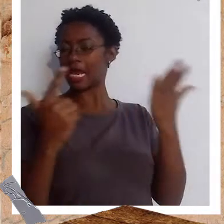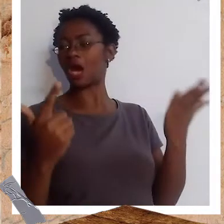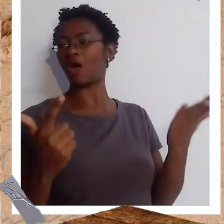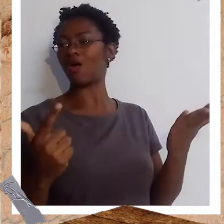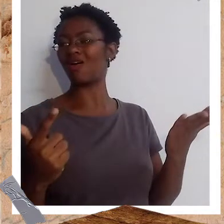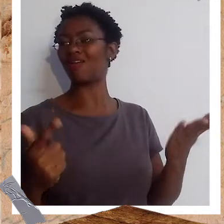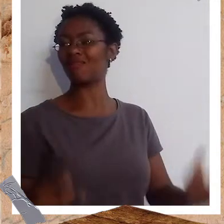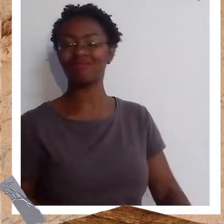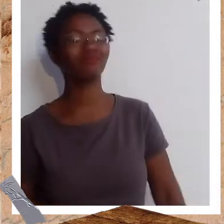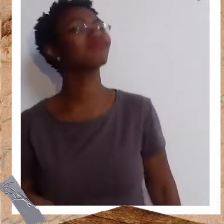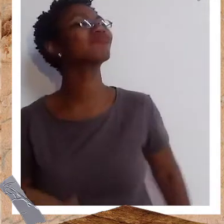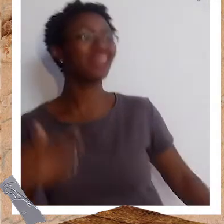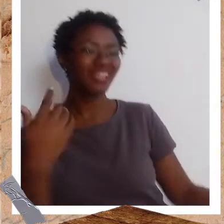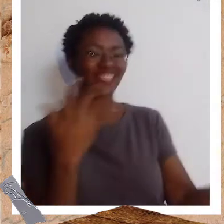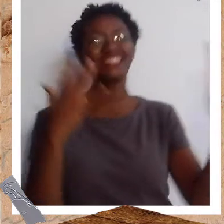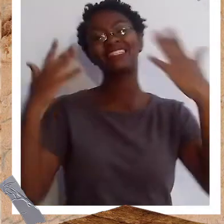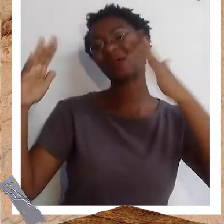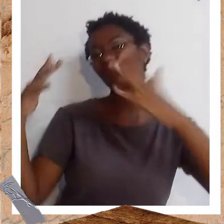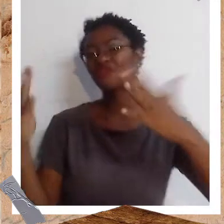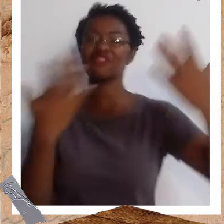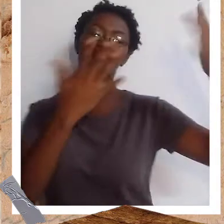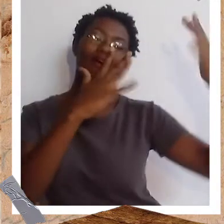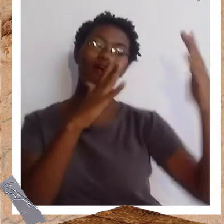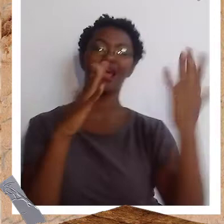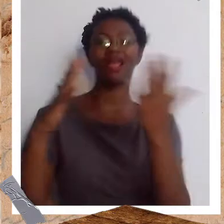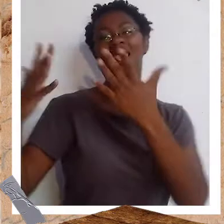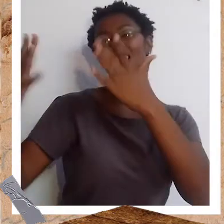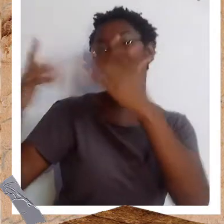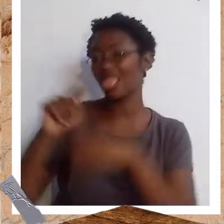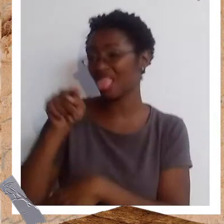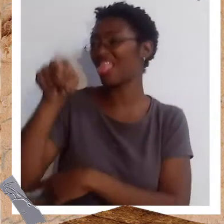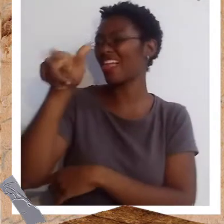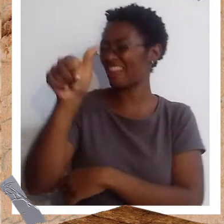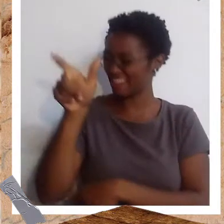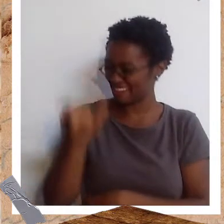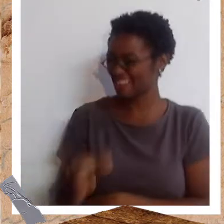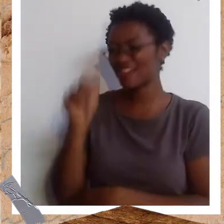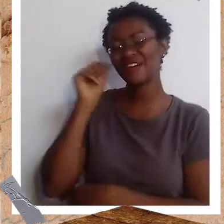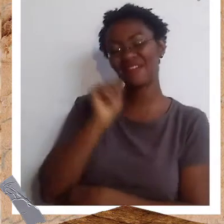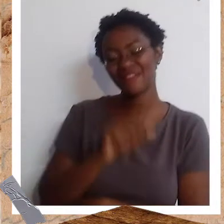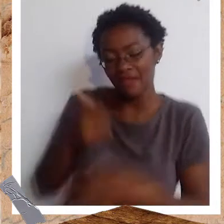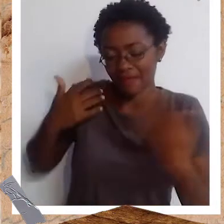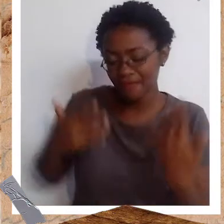Salve ela, oh, salve ela,